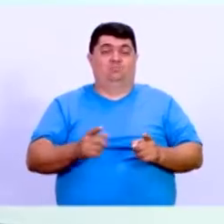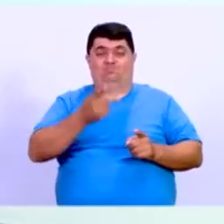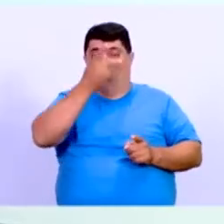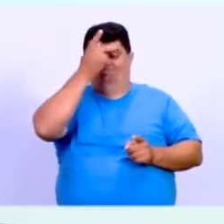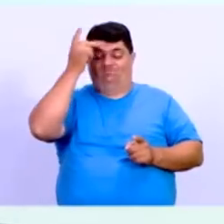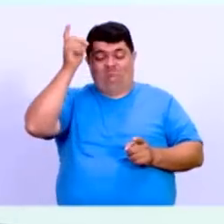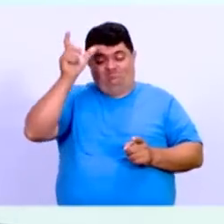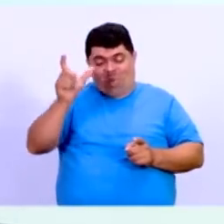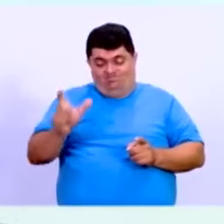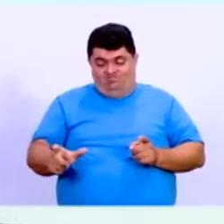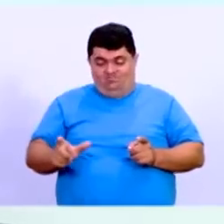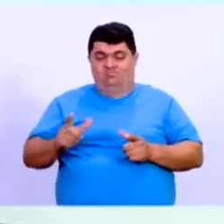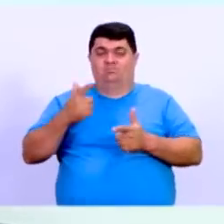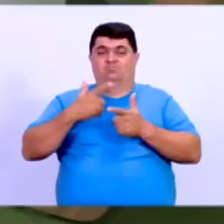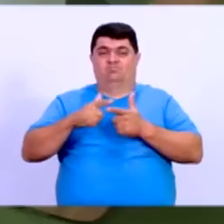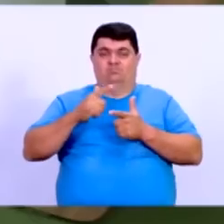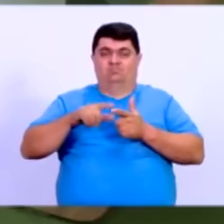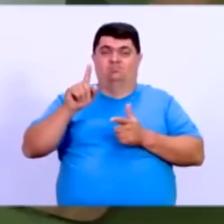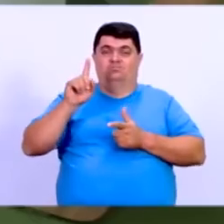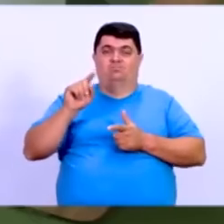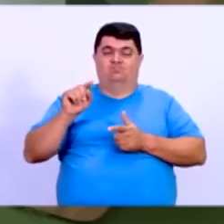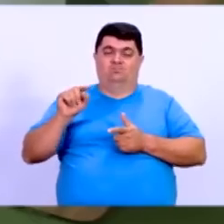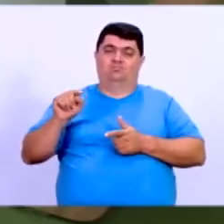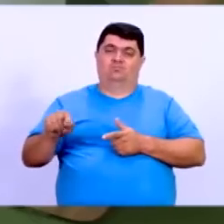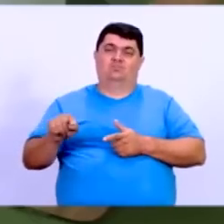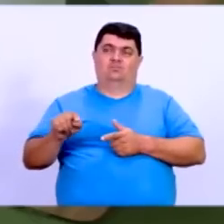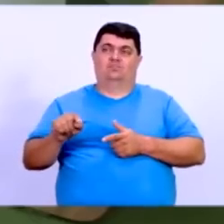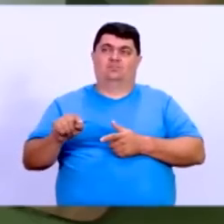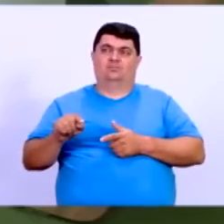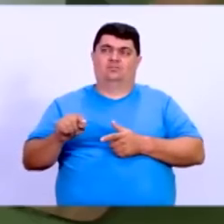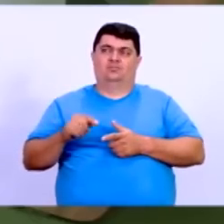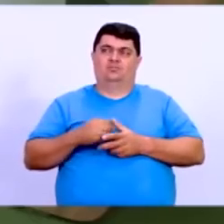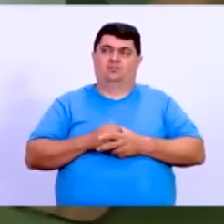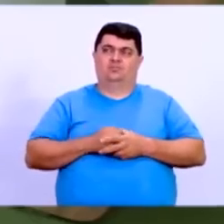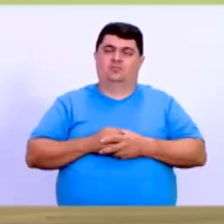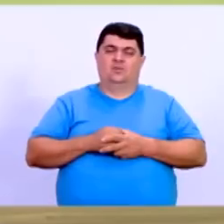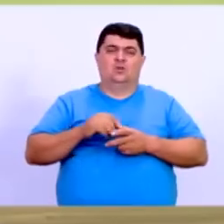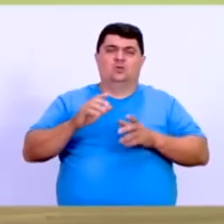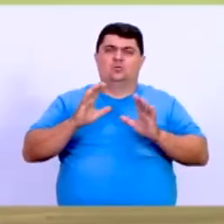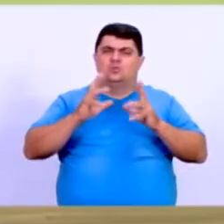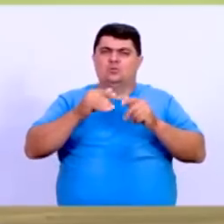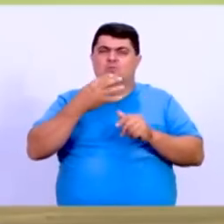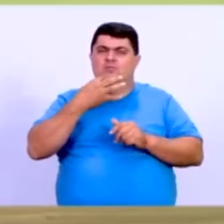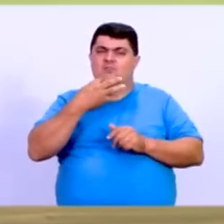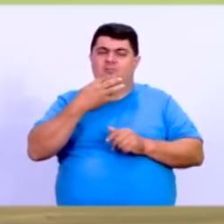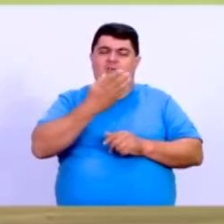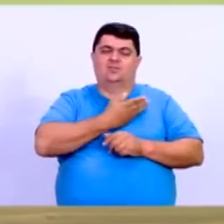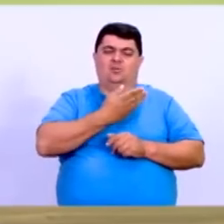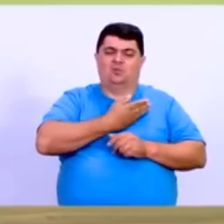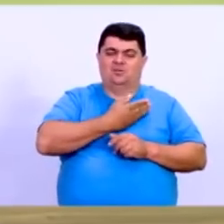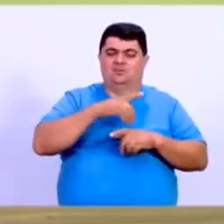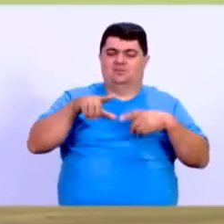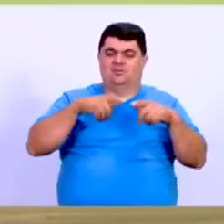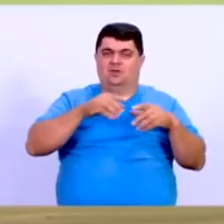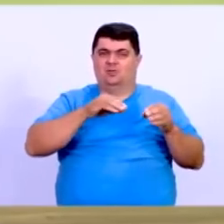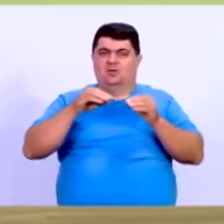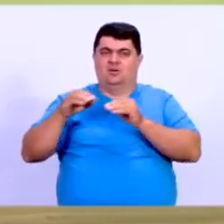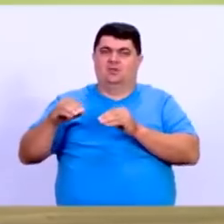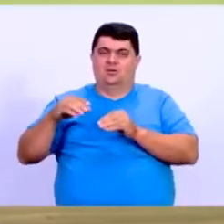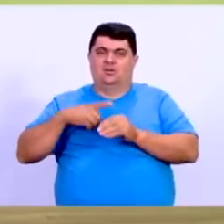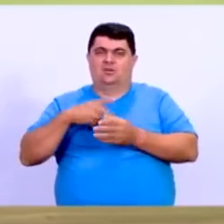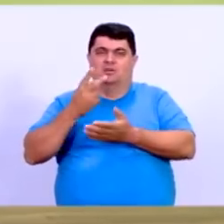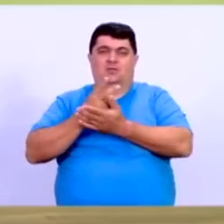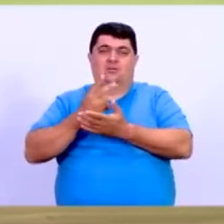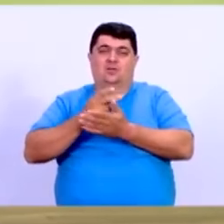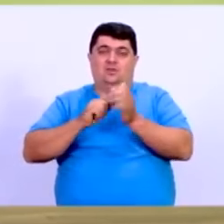sistema é onde, né, tá o gargalo, né? A falha tá ali, né, professor? Todo mundo deve conhecer um colega que trabalhava do seu lado, que ele saiu da empresa e ele continua